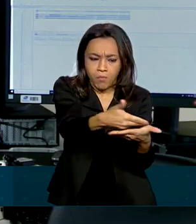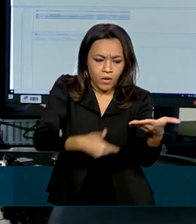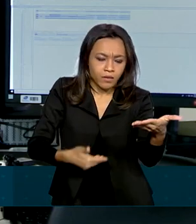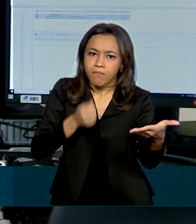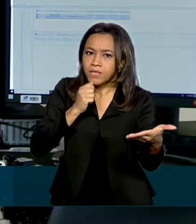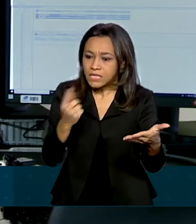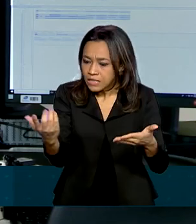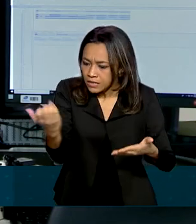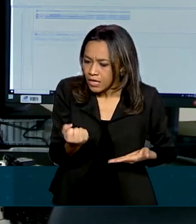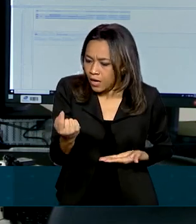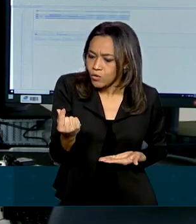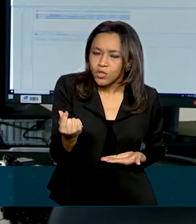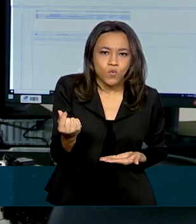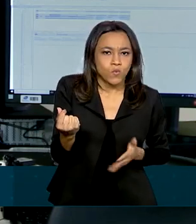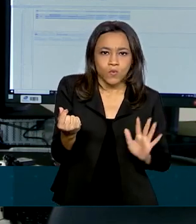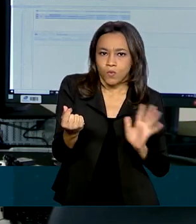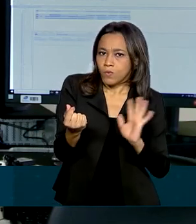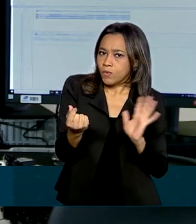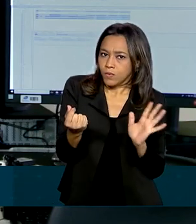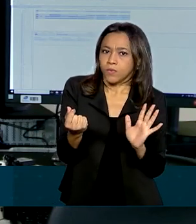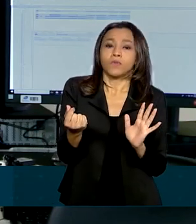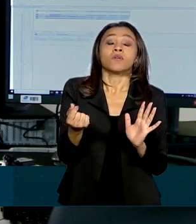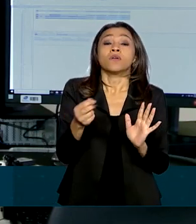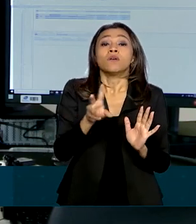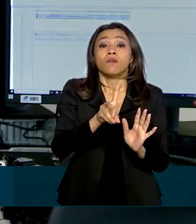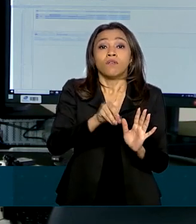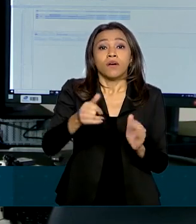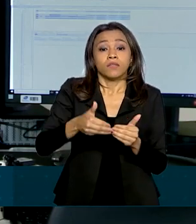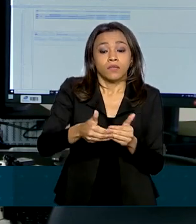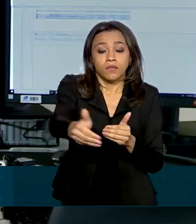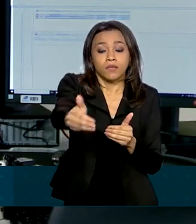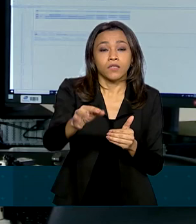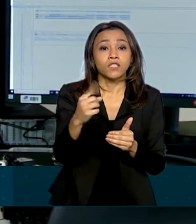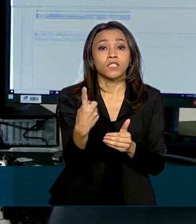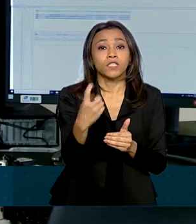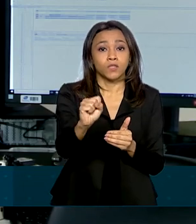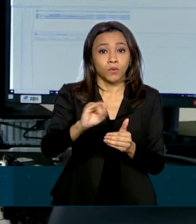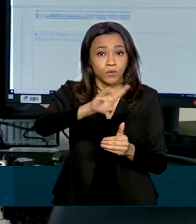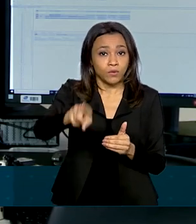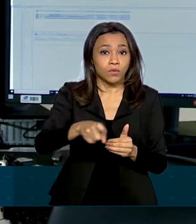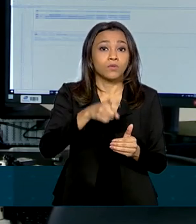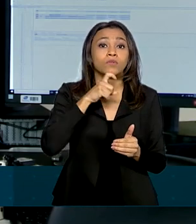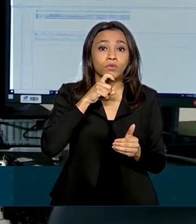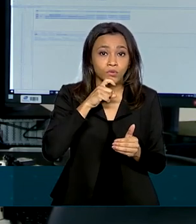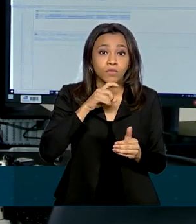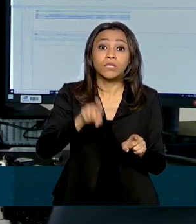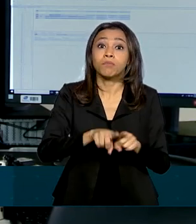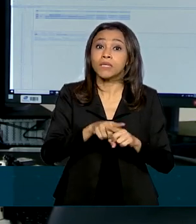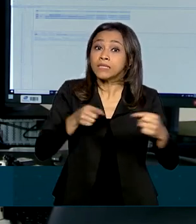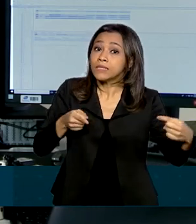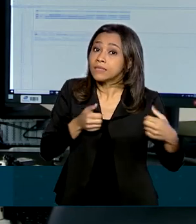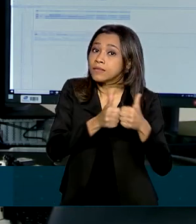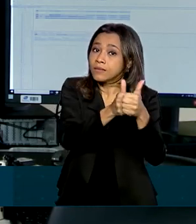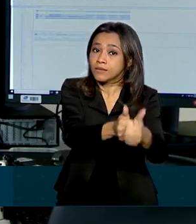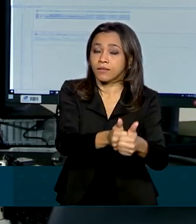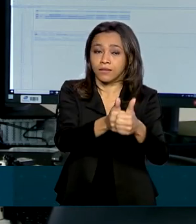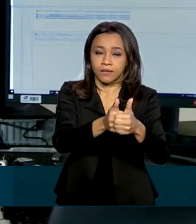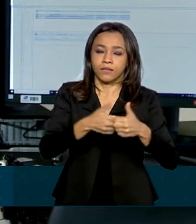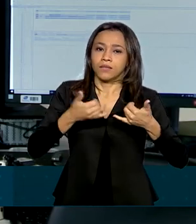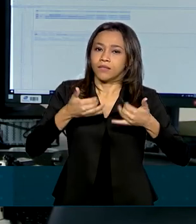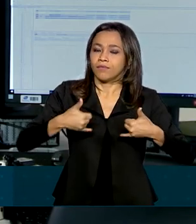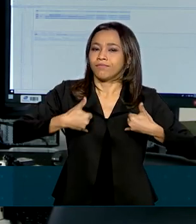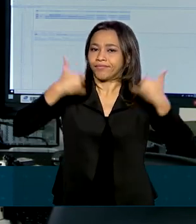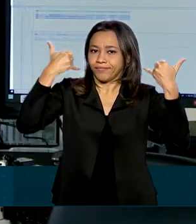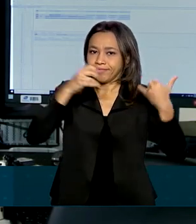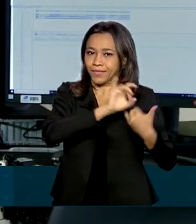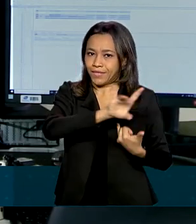sacado ainda. O saque vai ser liberado no dia 18 de julho, também de acordo com a data de nascimento do trabalhador. O